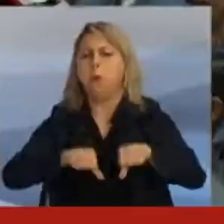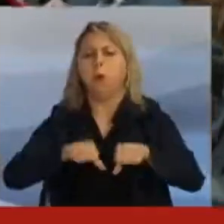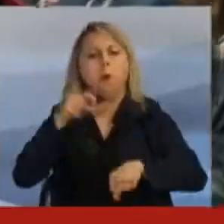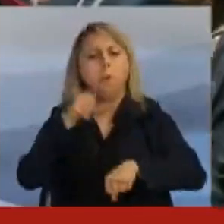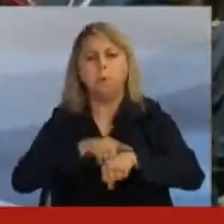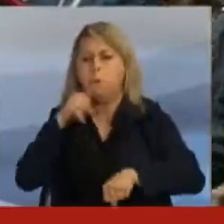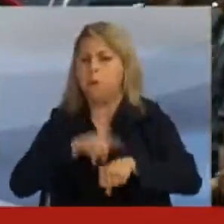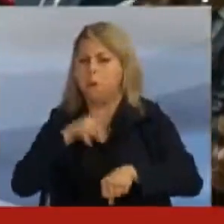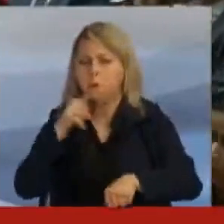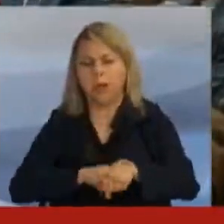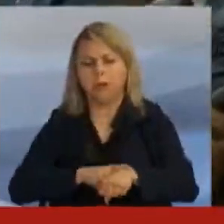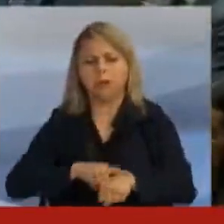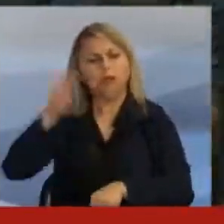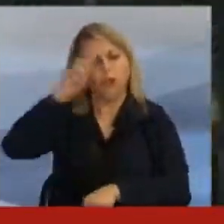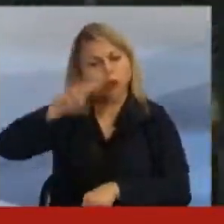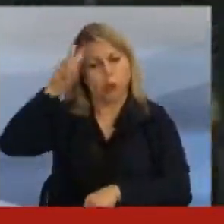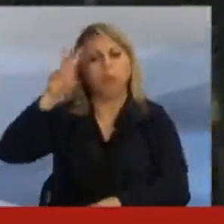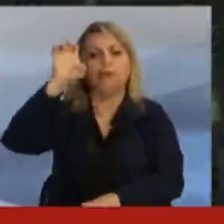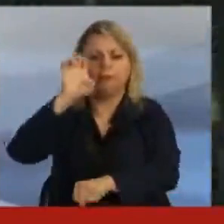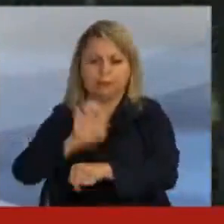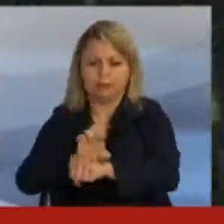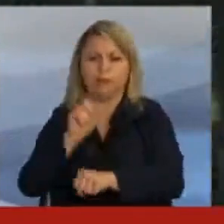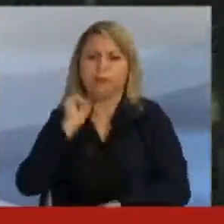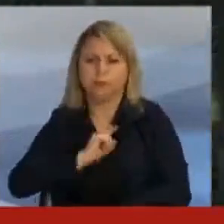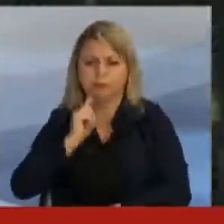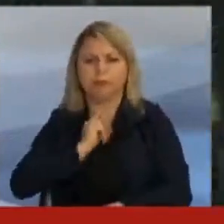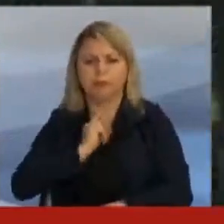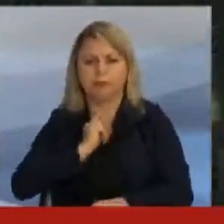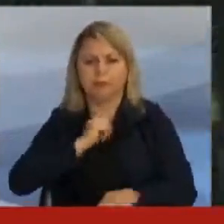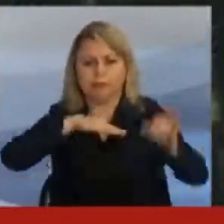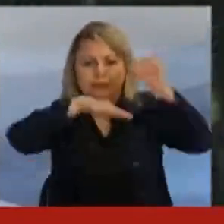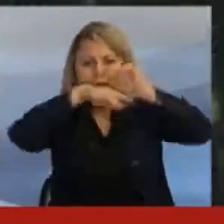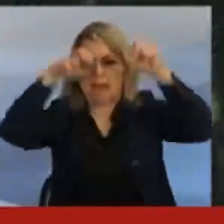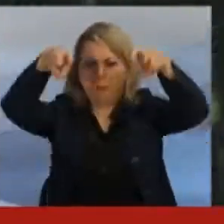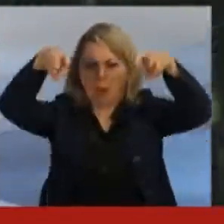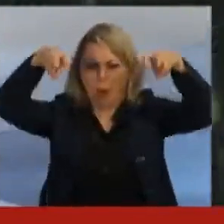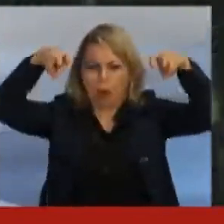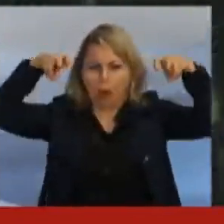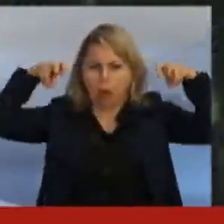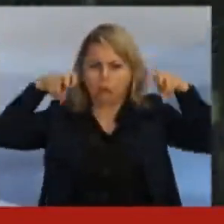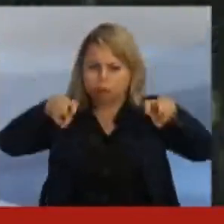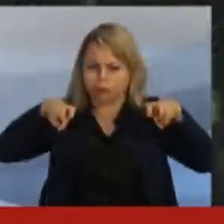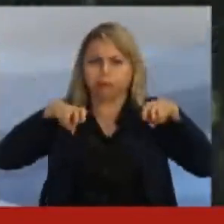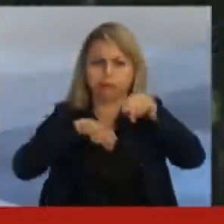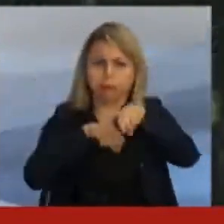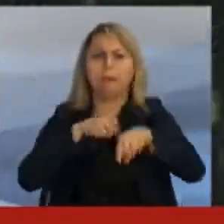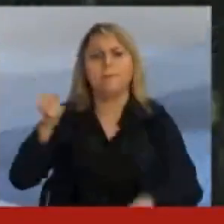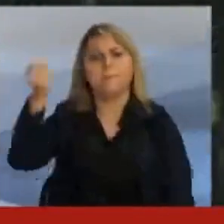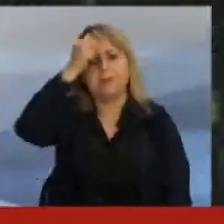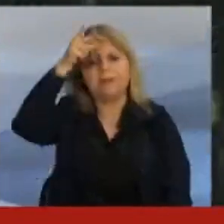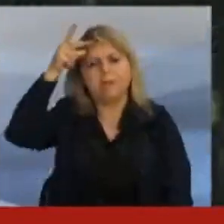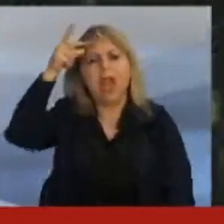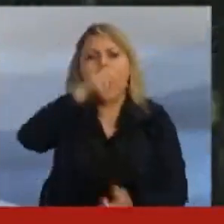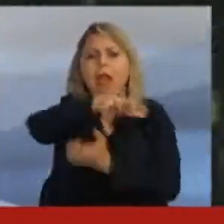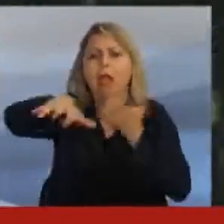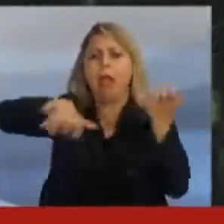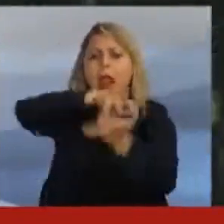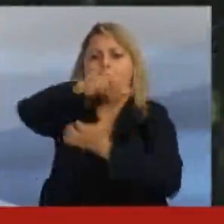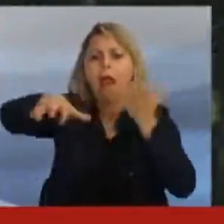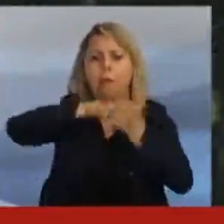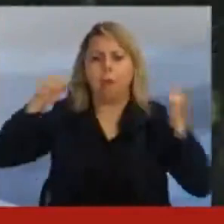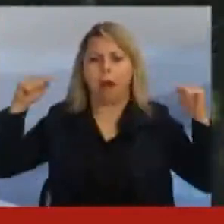da história desse estado as Galerias aqui estavam lotadas de prefeito em breve simbólica